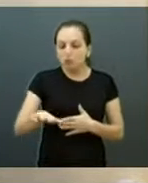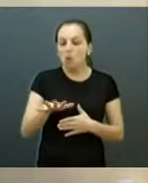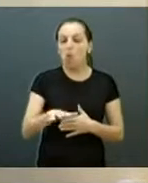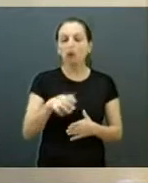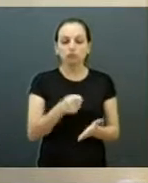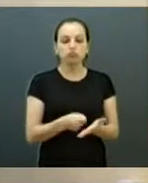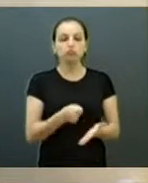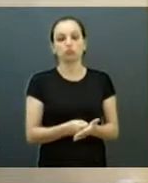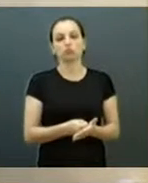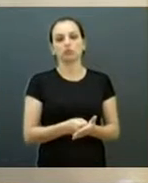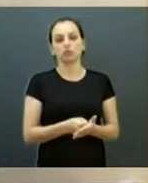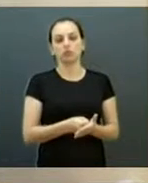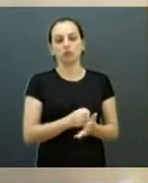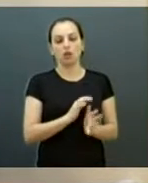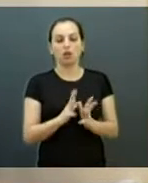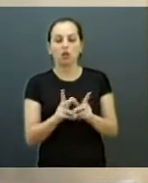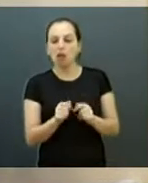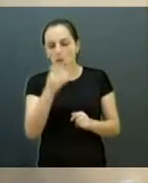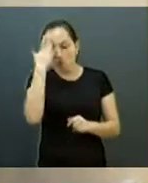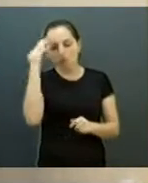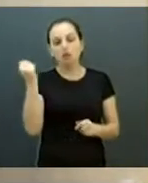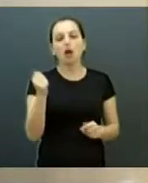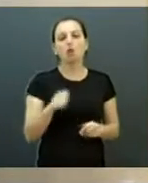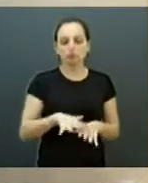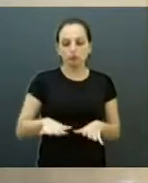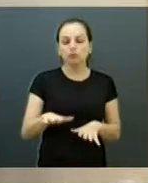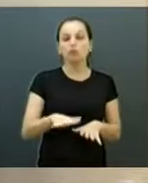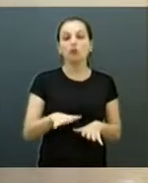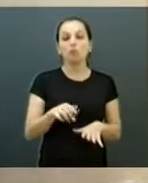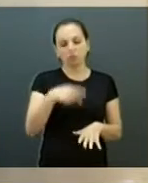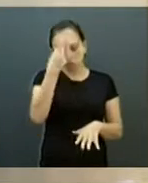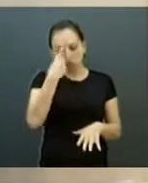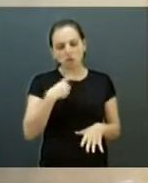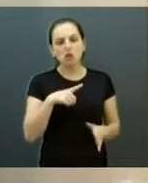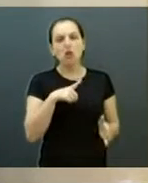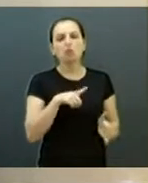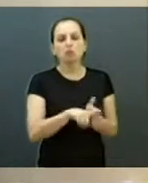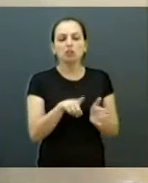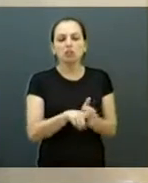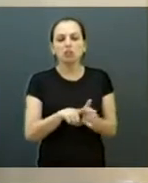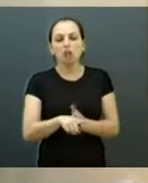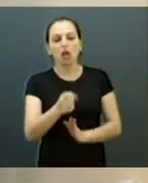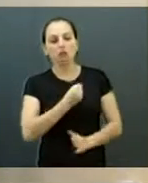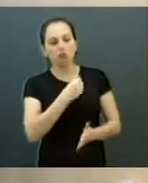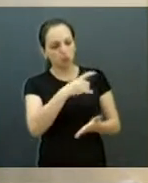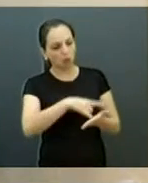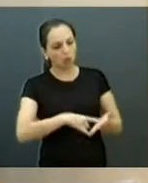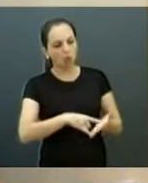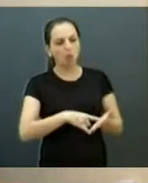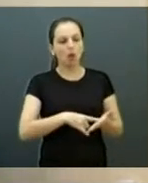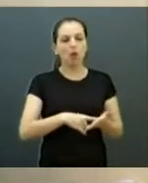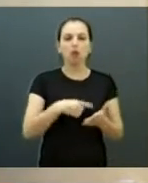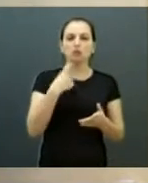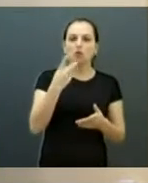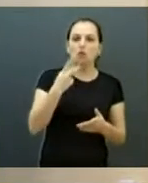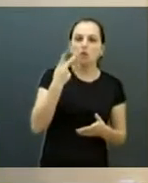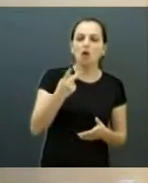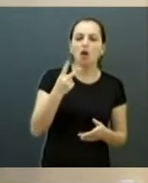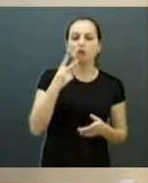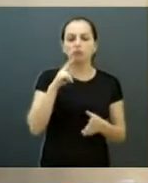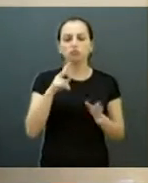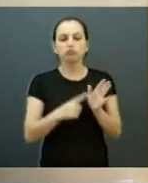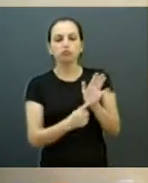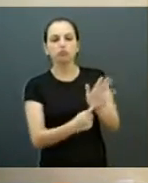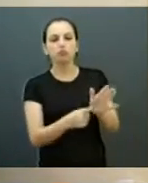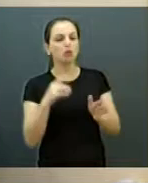sabe que na área mas é um direito meu e atrás de documentos de números de depoimentos de relatos e acima de